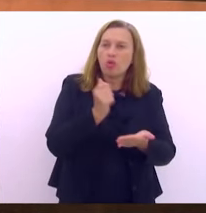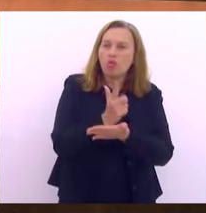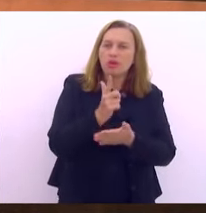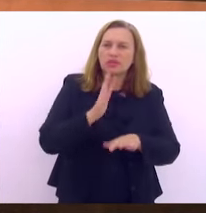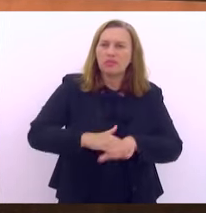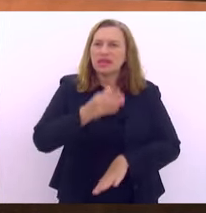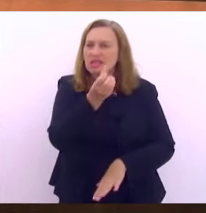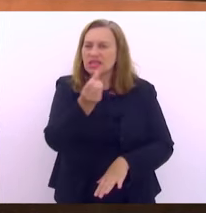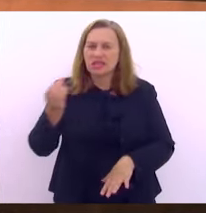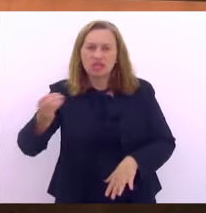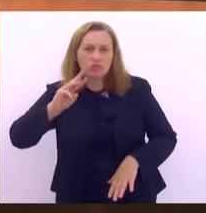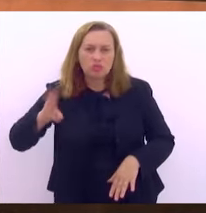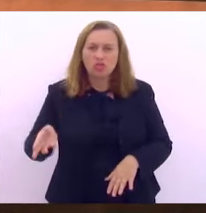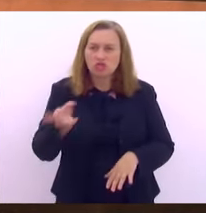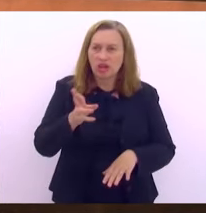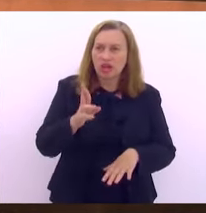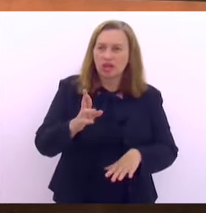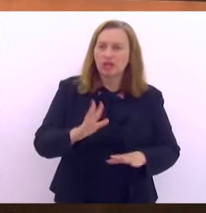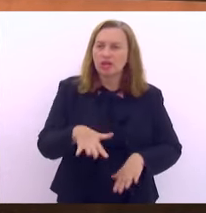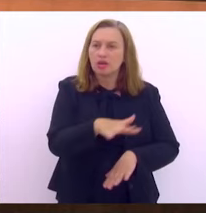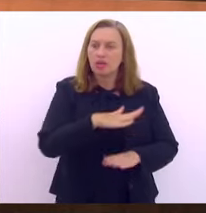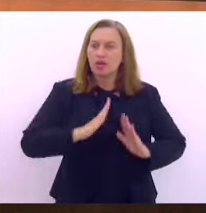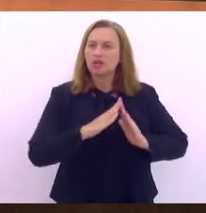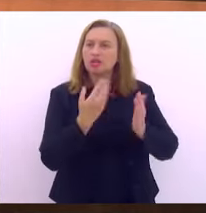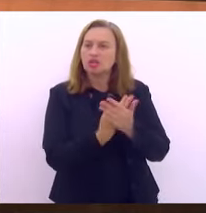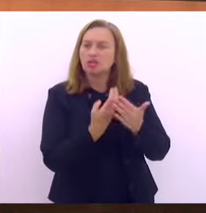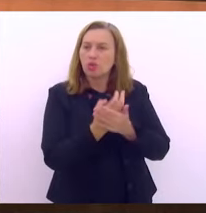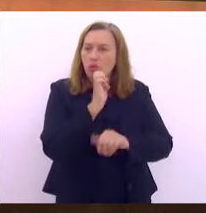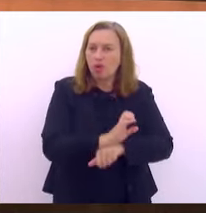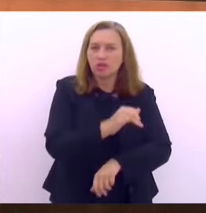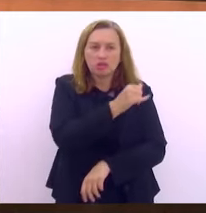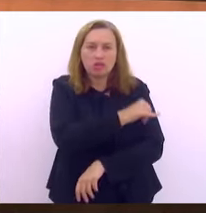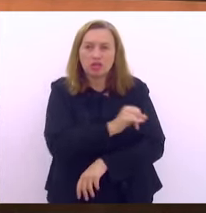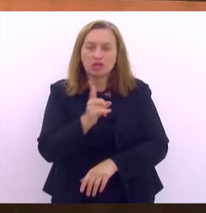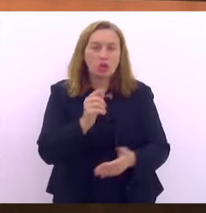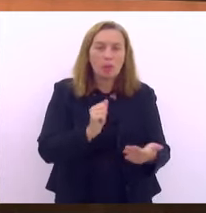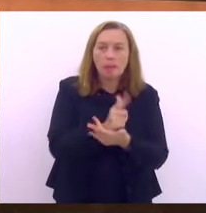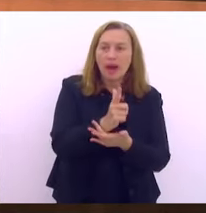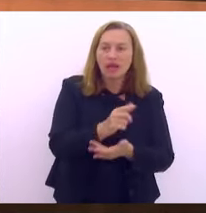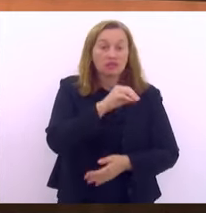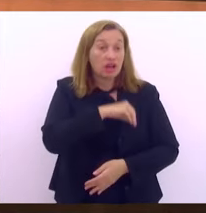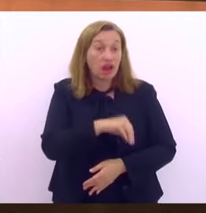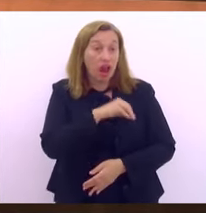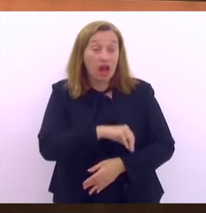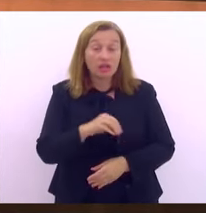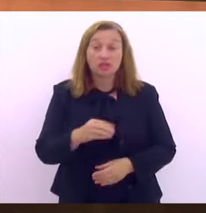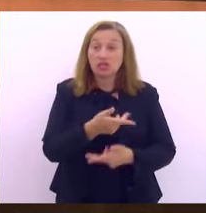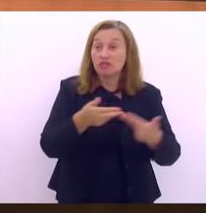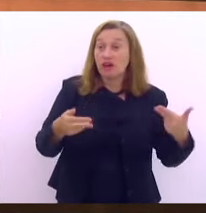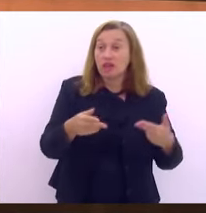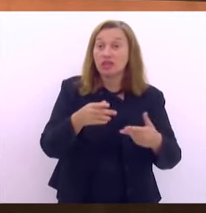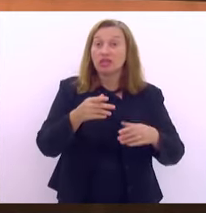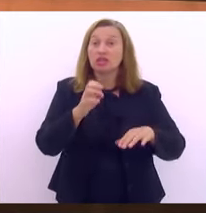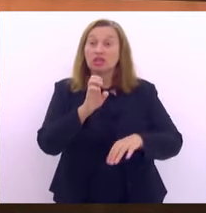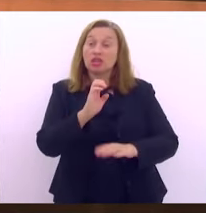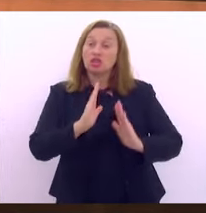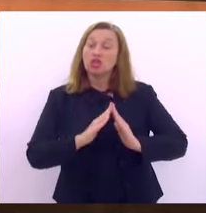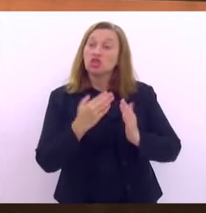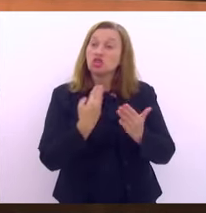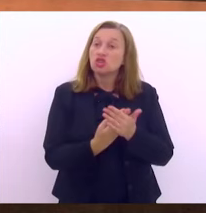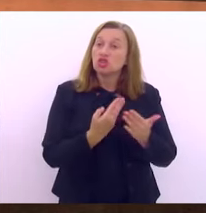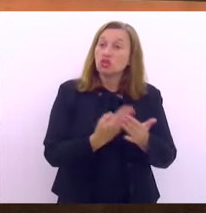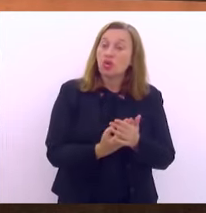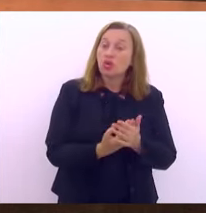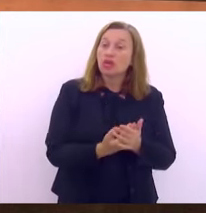reais, numa rede estadual de educação que não paga o piso para o magistério, que tem dezenas de escolas caindo aos